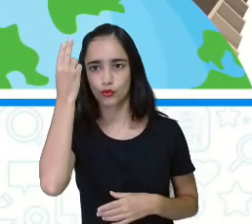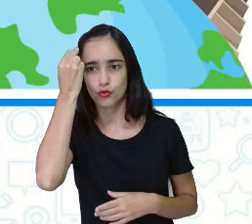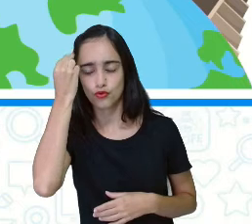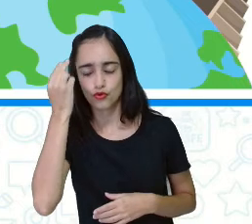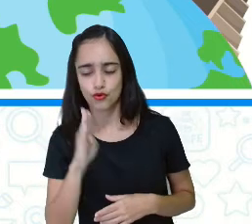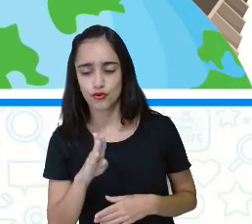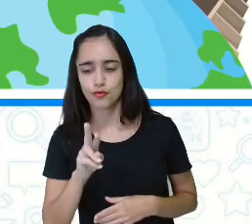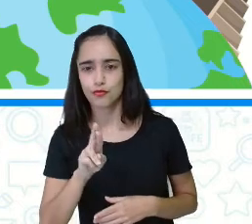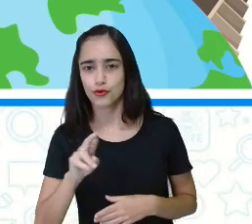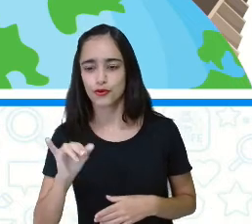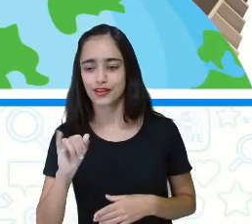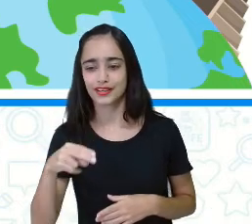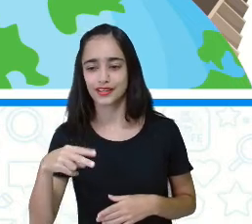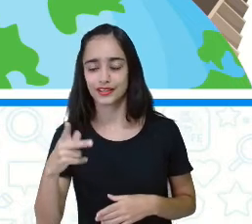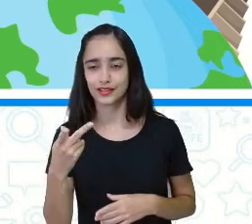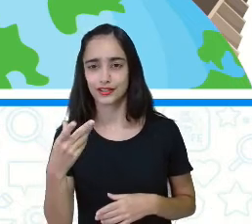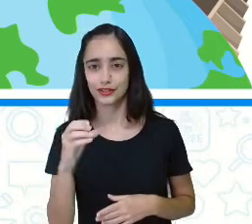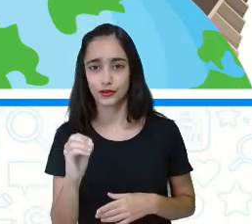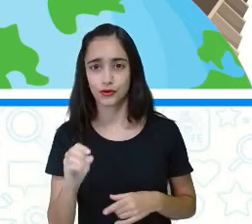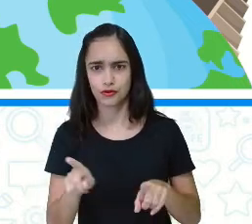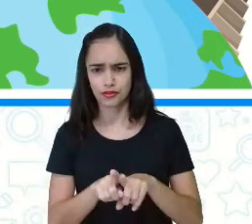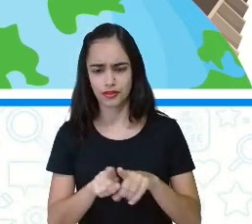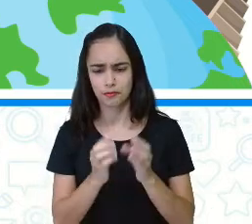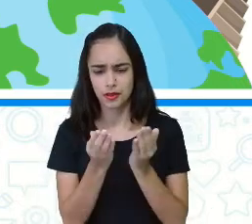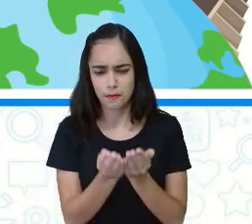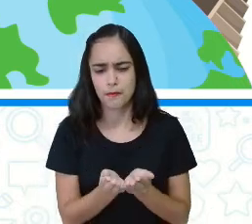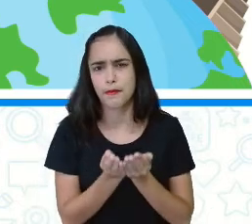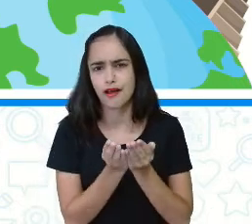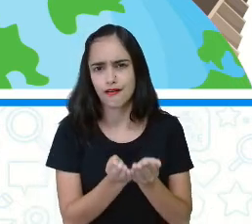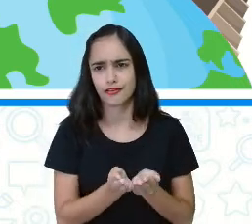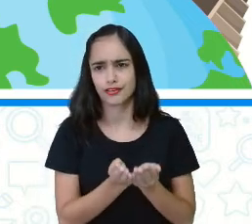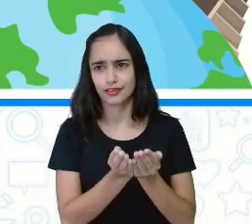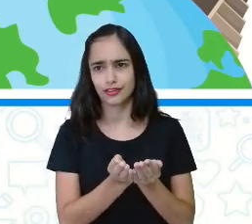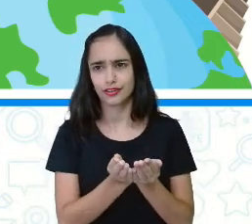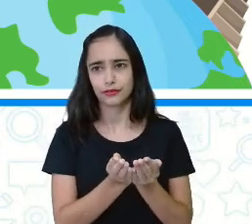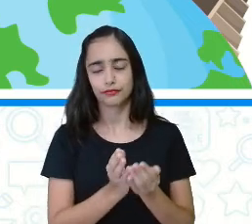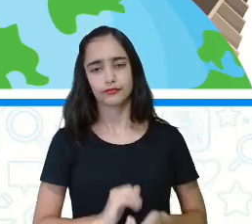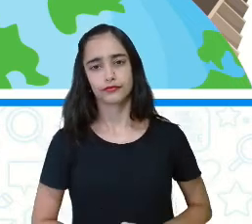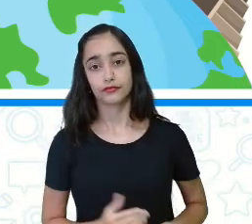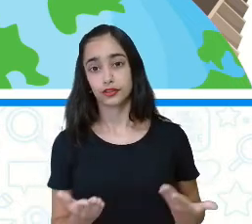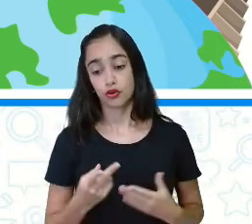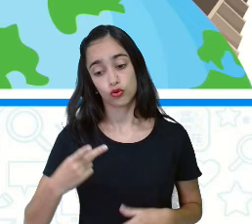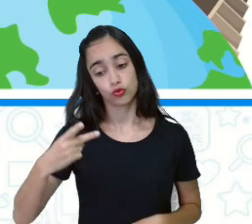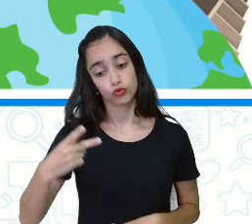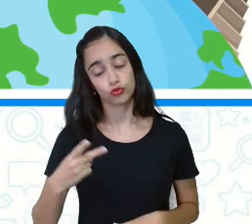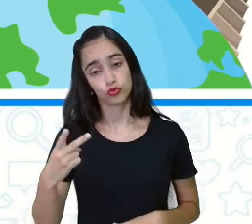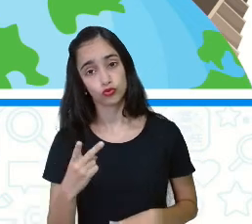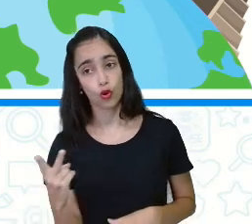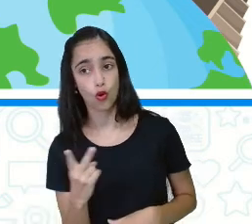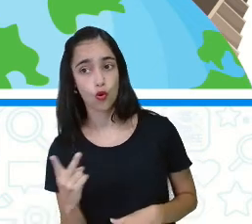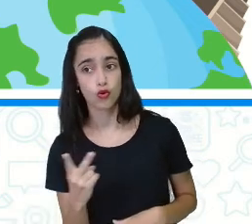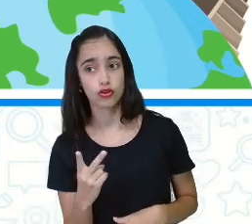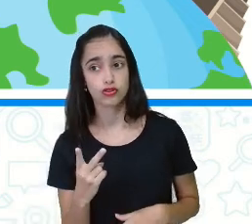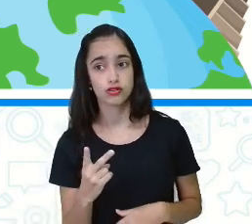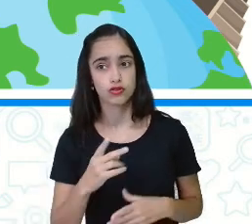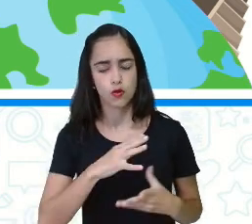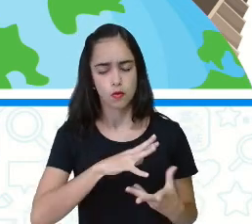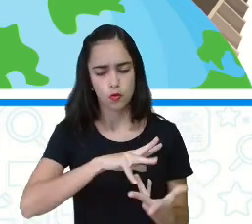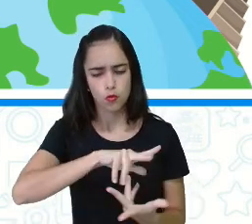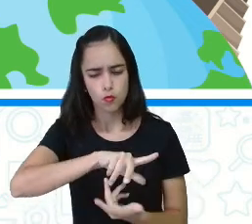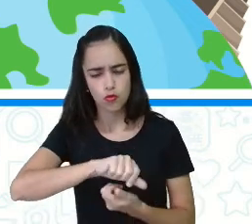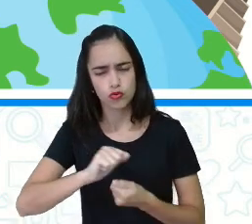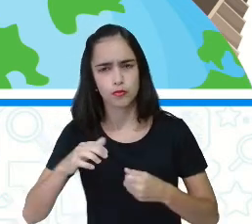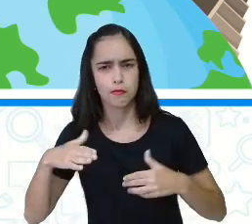E agora? E os dois sairão pelo mundo, que é como um jardim, apenas